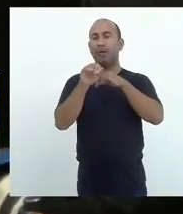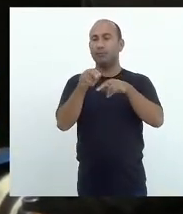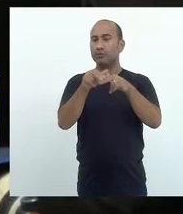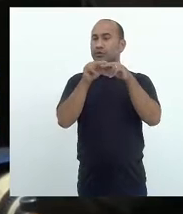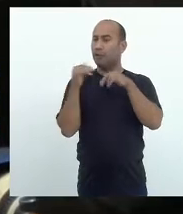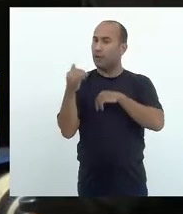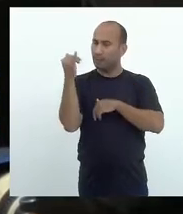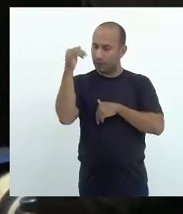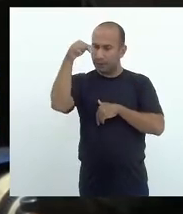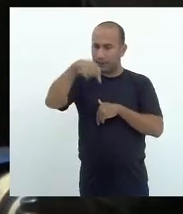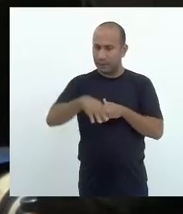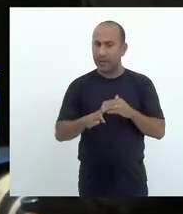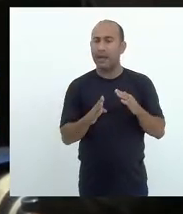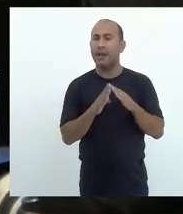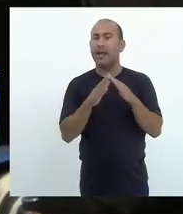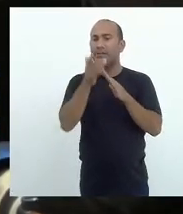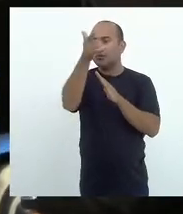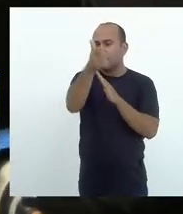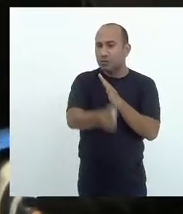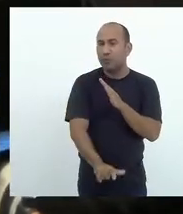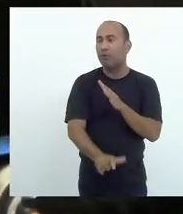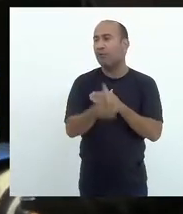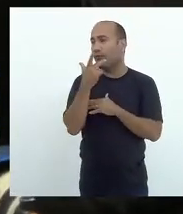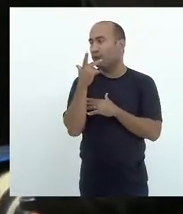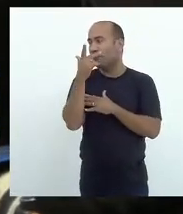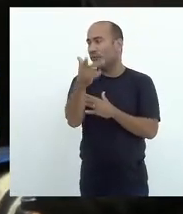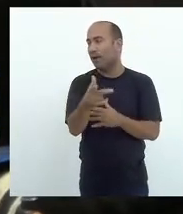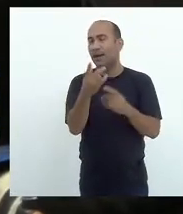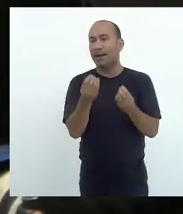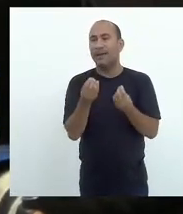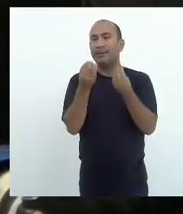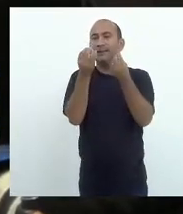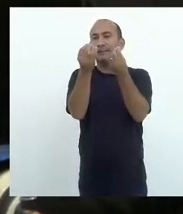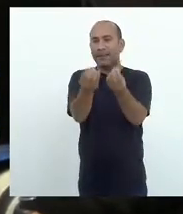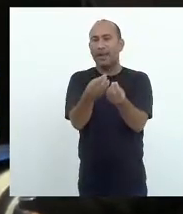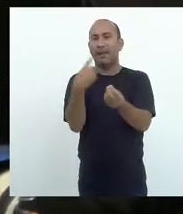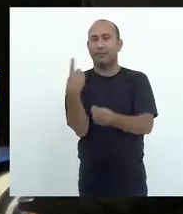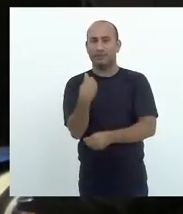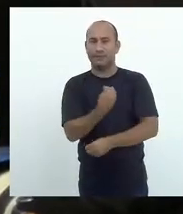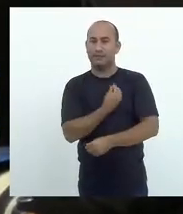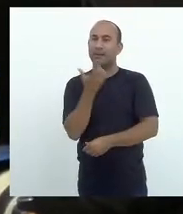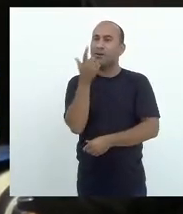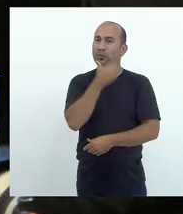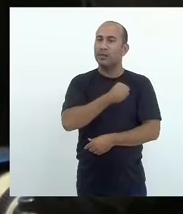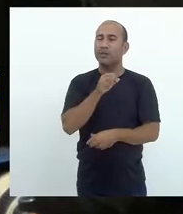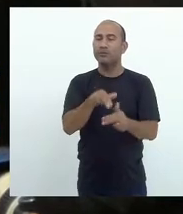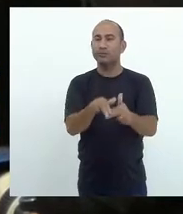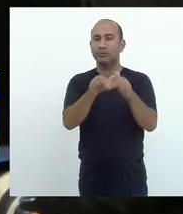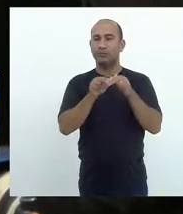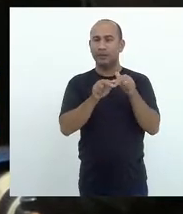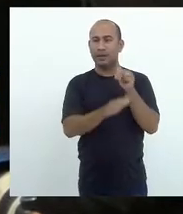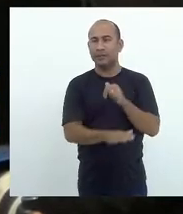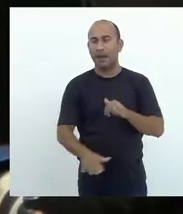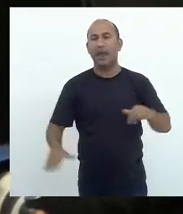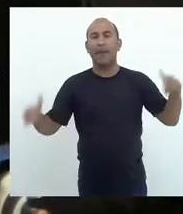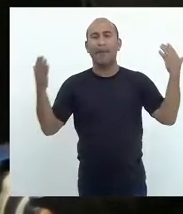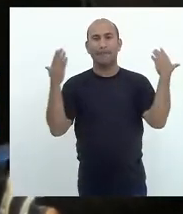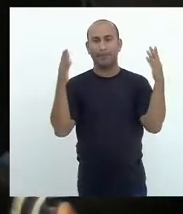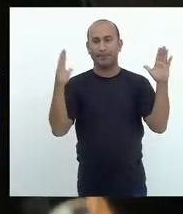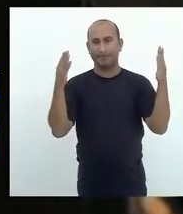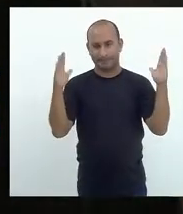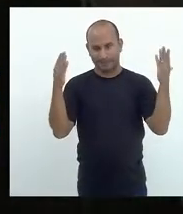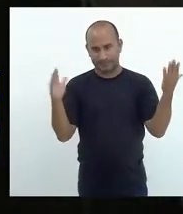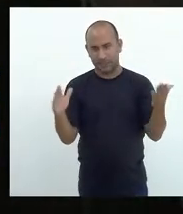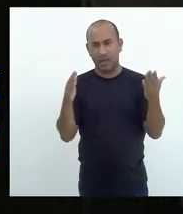essa casa, mais uma vez, traz um ganho para as nossas crianças. Parabenizo